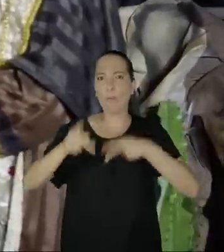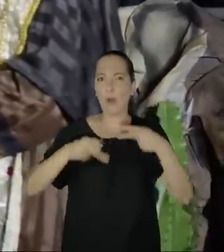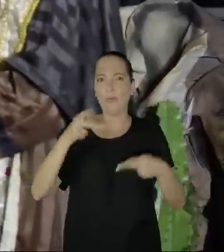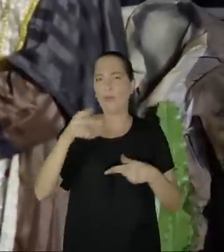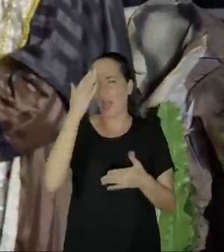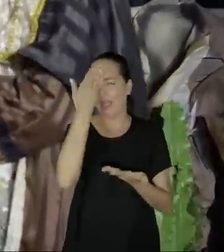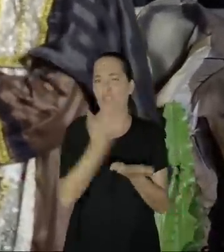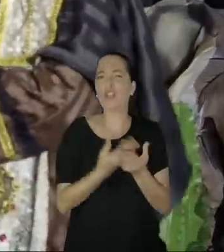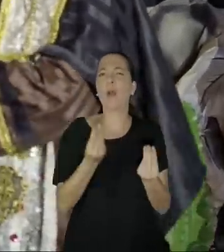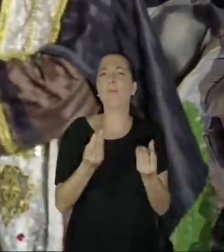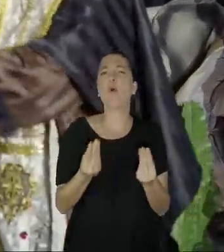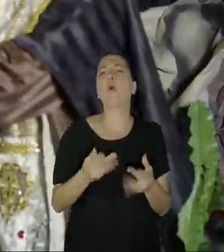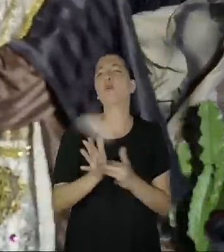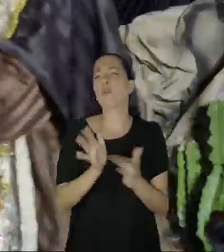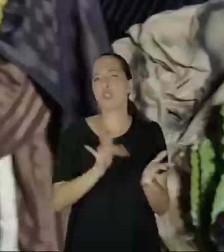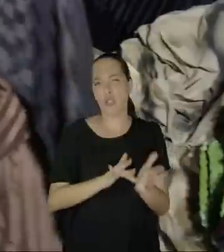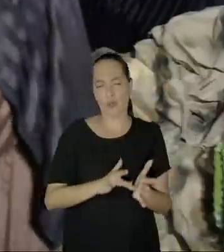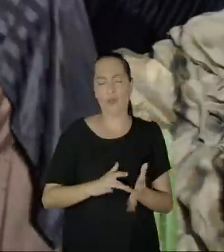esse Nazareno.